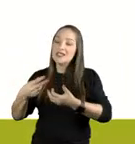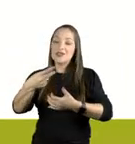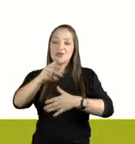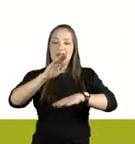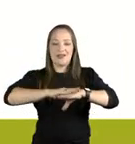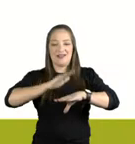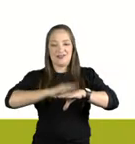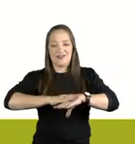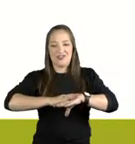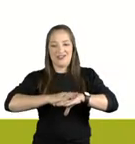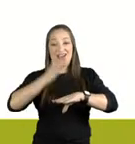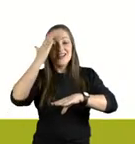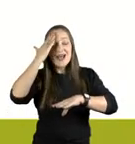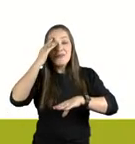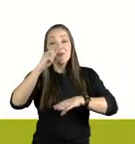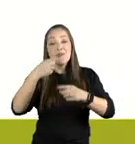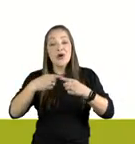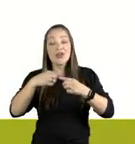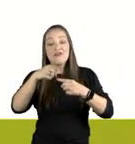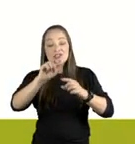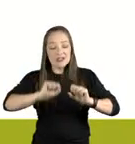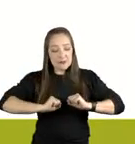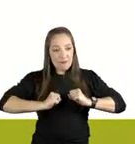está tomando. E outra coisa,